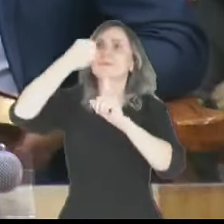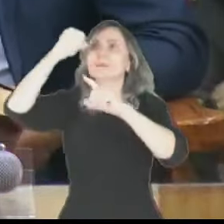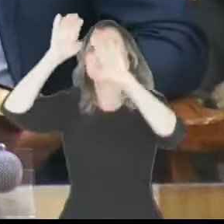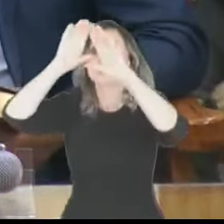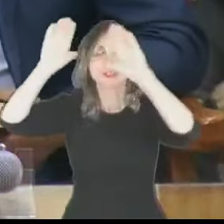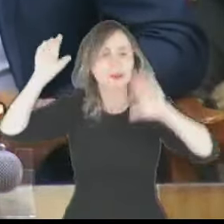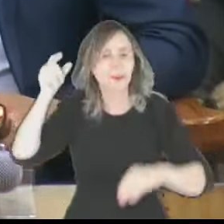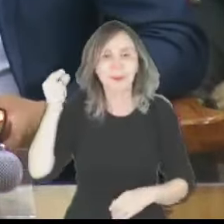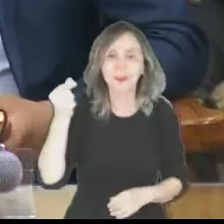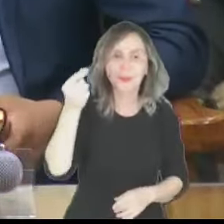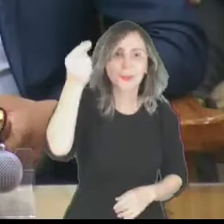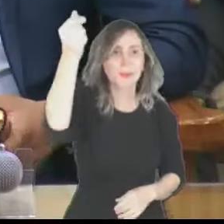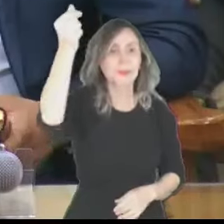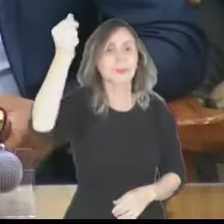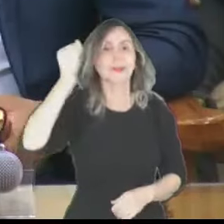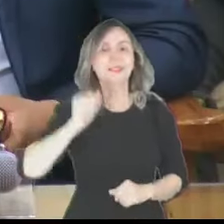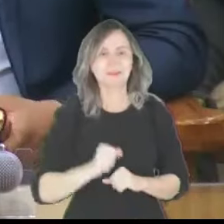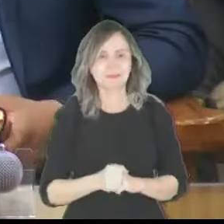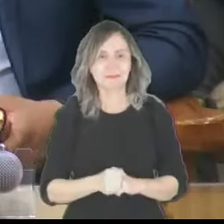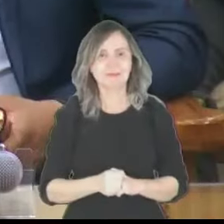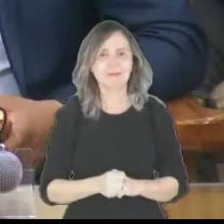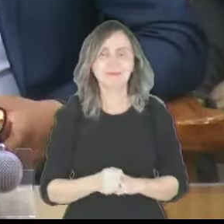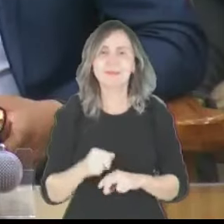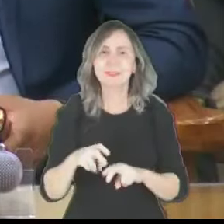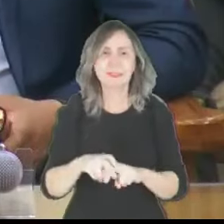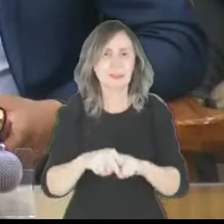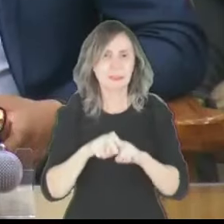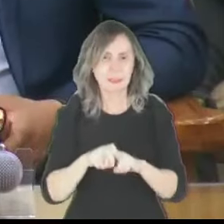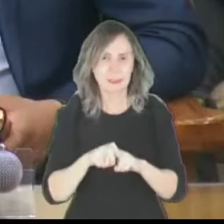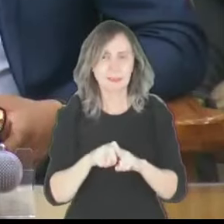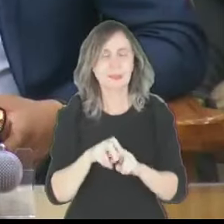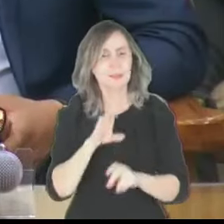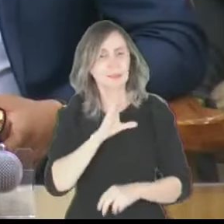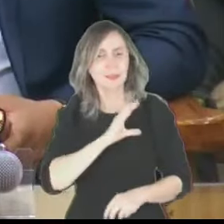Por isso, pela compaixão,